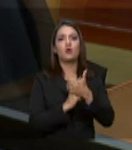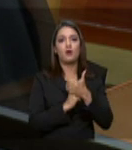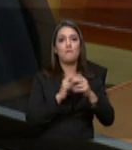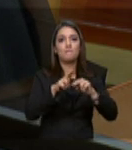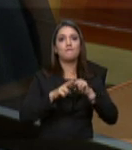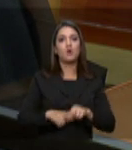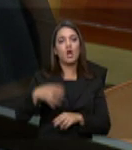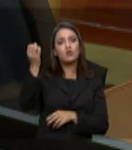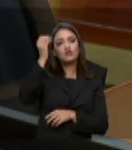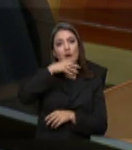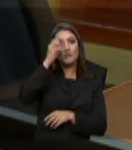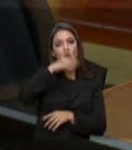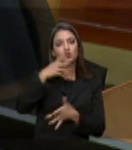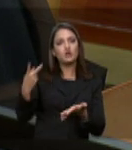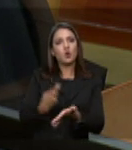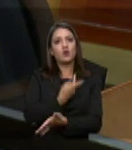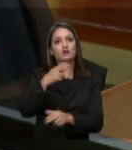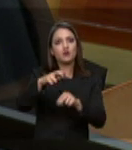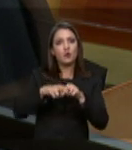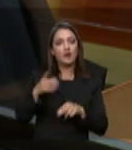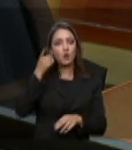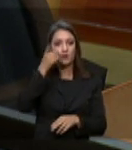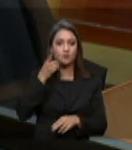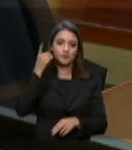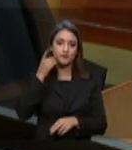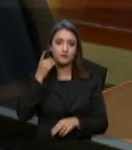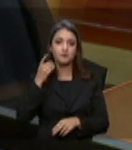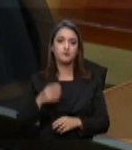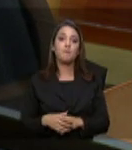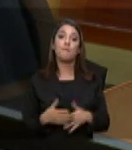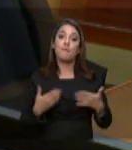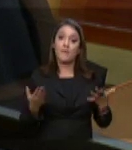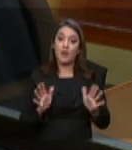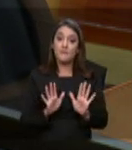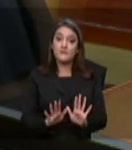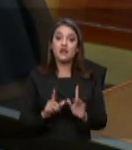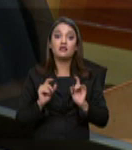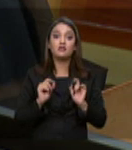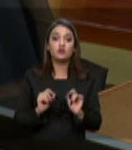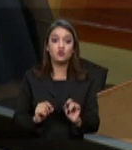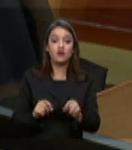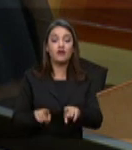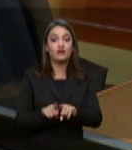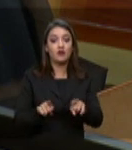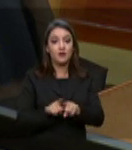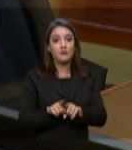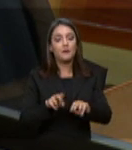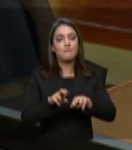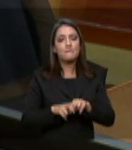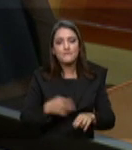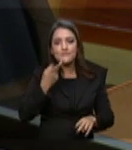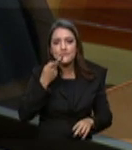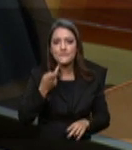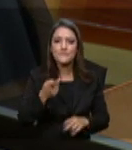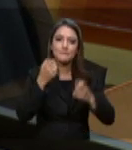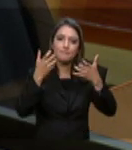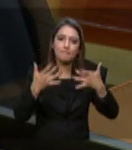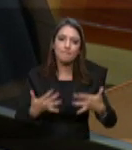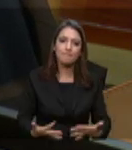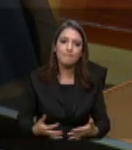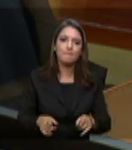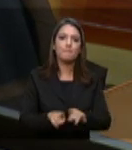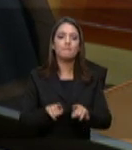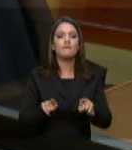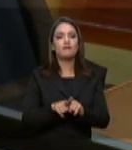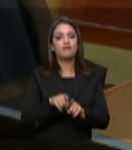razão dos excessos cometidos pelo parlamentar porém julgamento todavia ou fogo nos argumentos retromencionados com